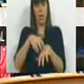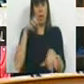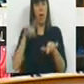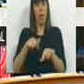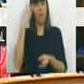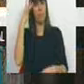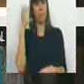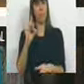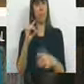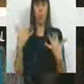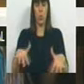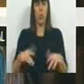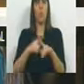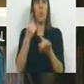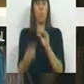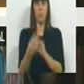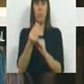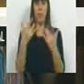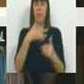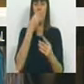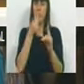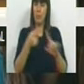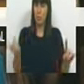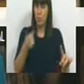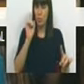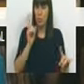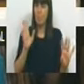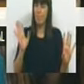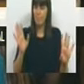vai ficar inevitavelmente marcada por um momento de suprema infelicidade.